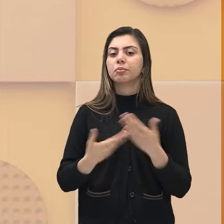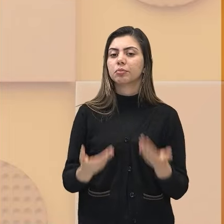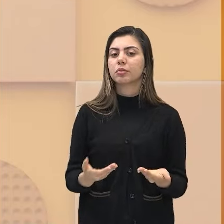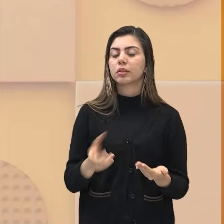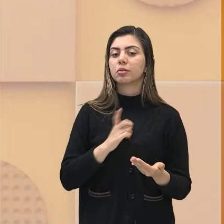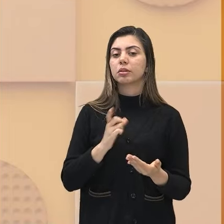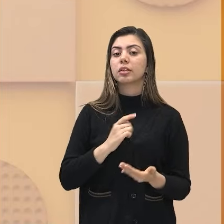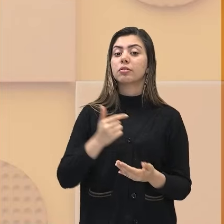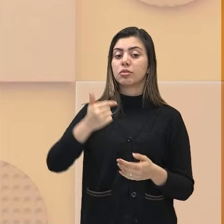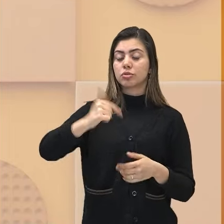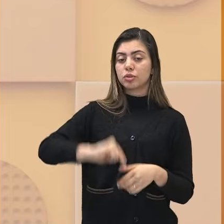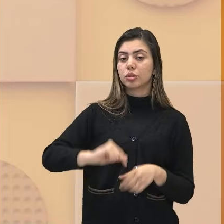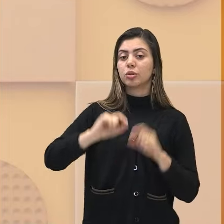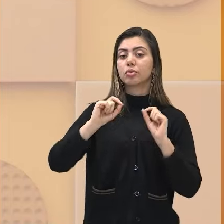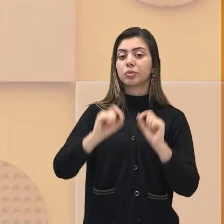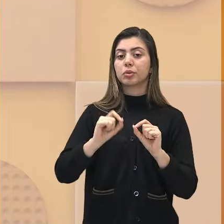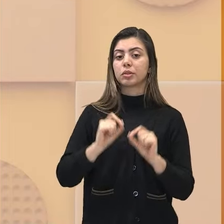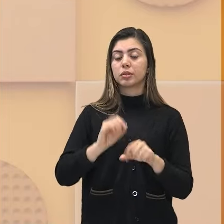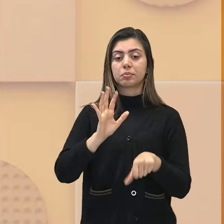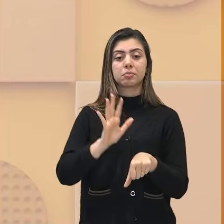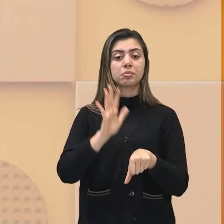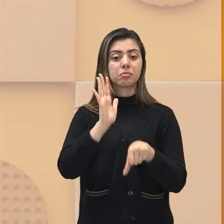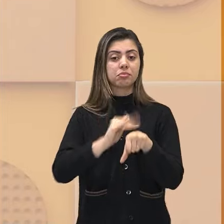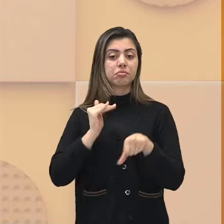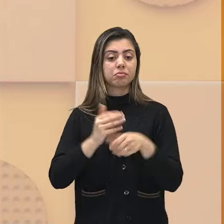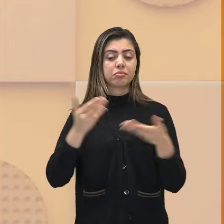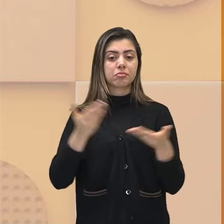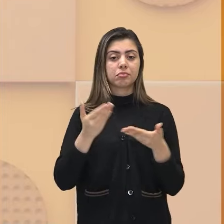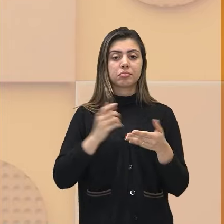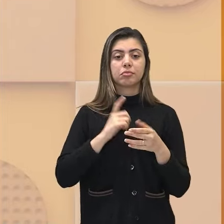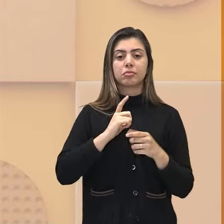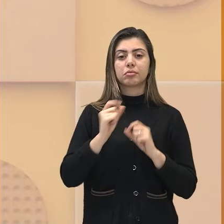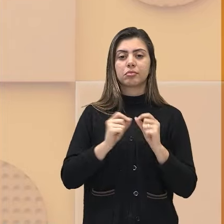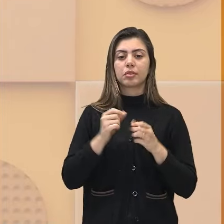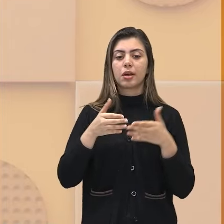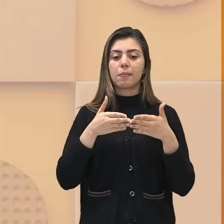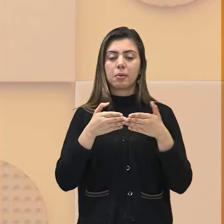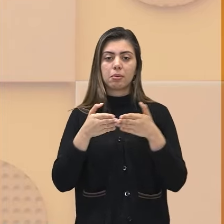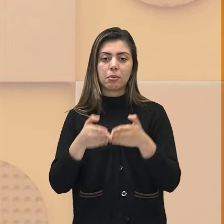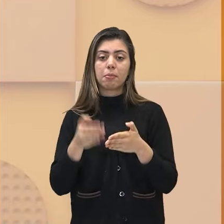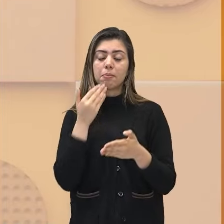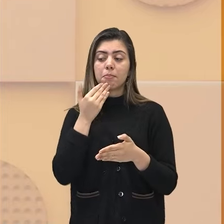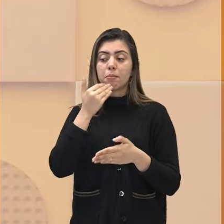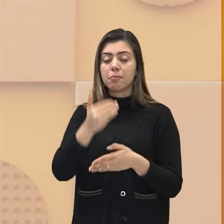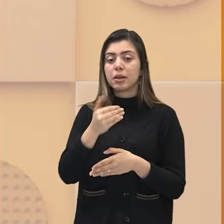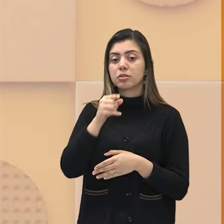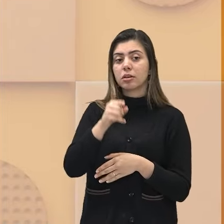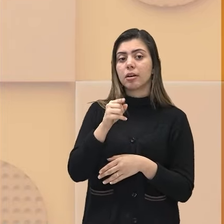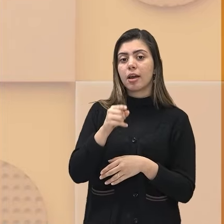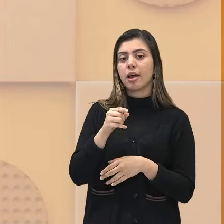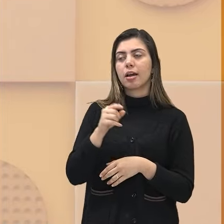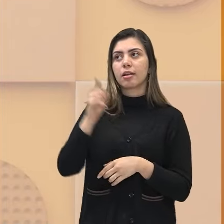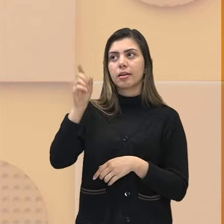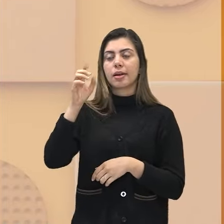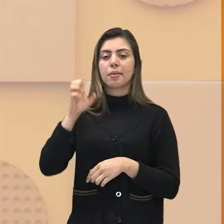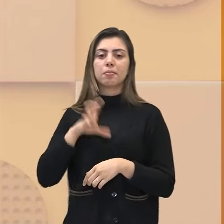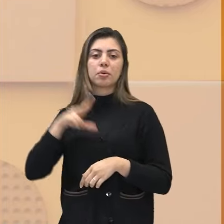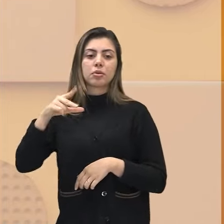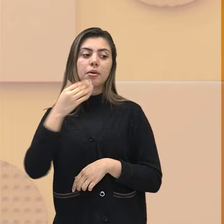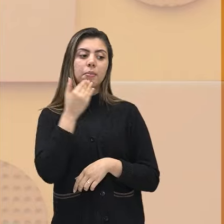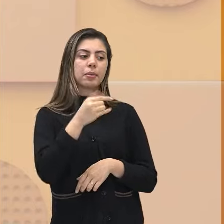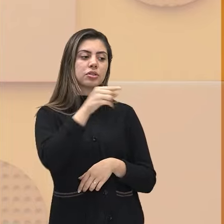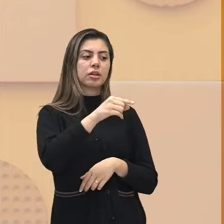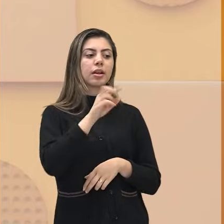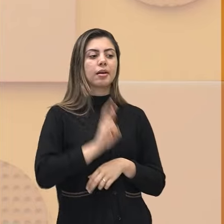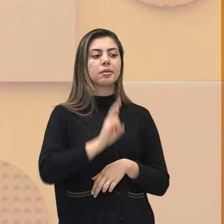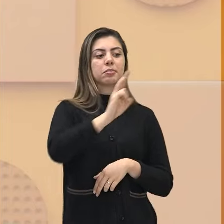uma nova convocação do movimento do Porto ali, né, pedindo que Dom Pedro também volte para Portugal. E é